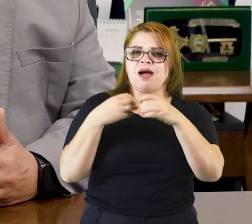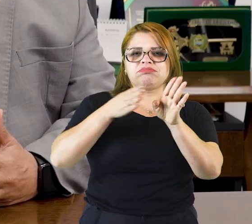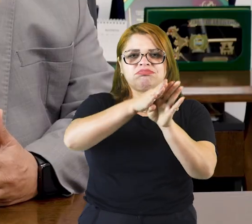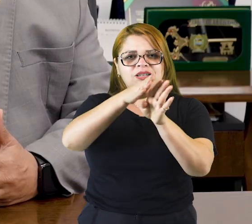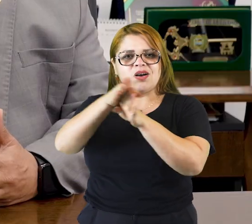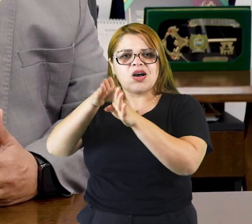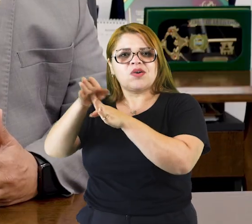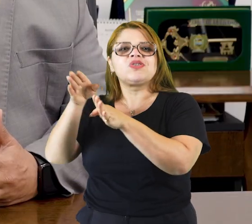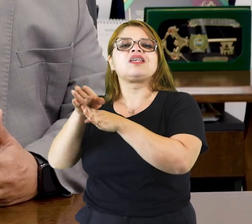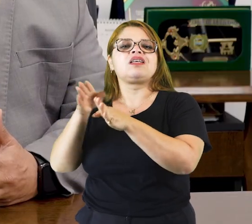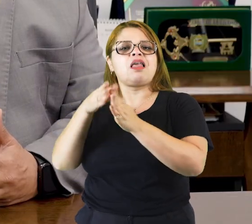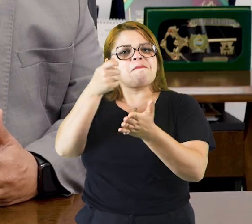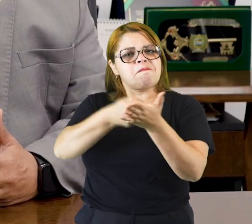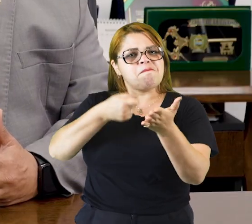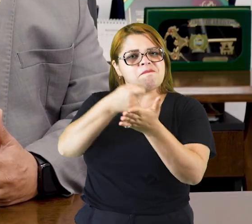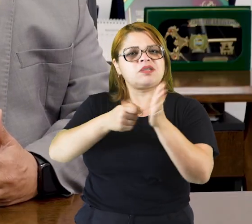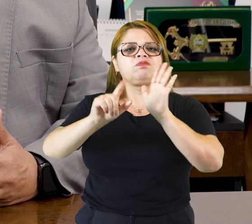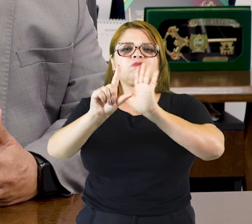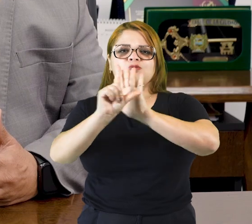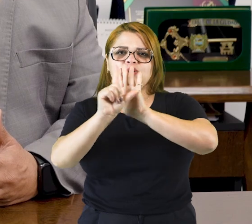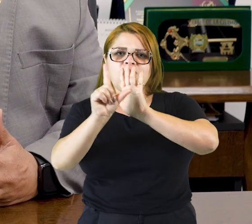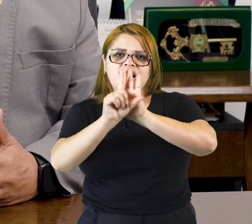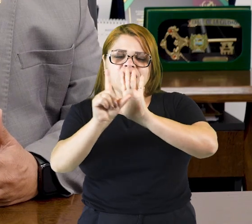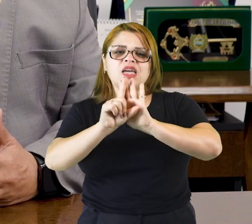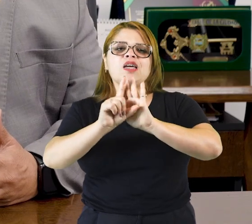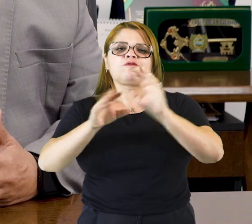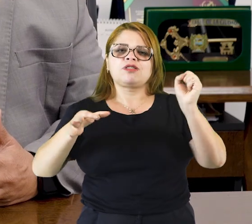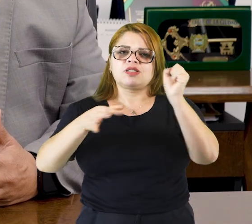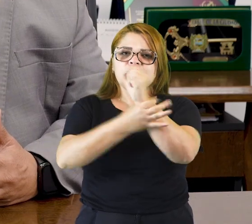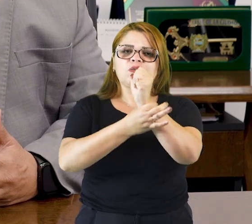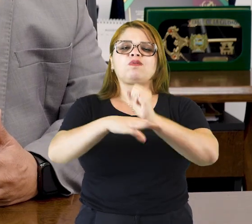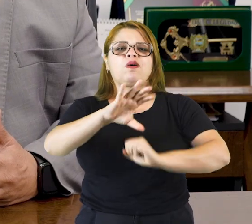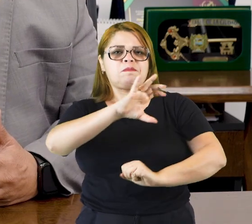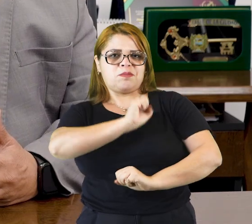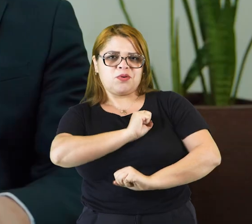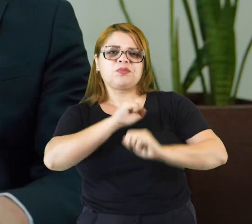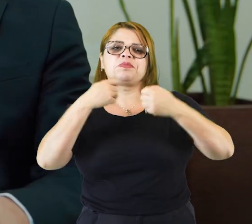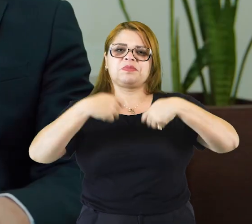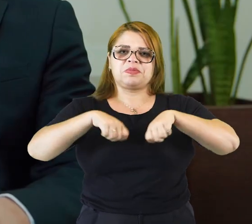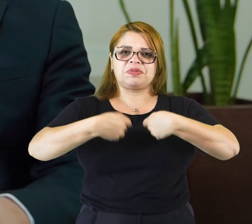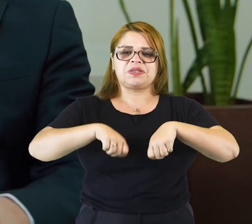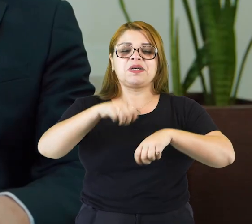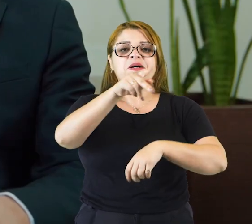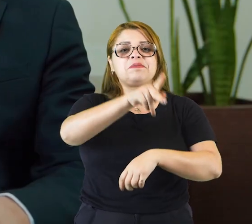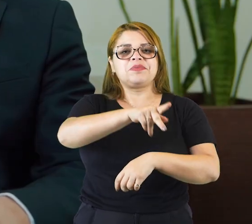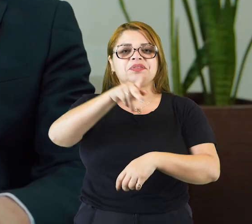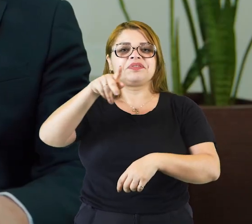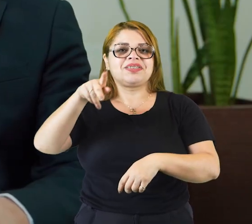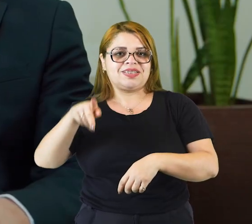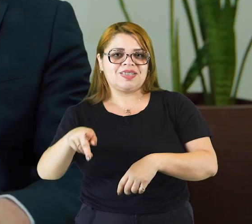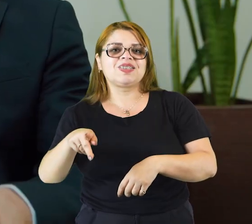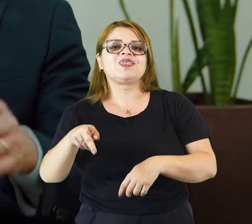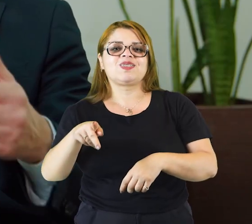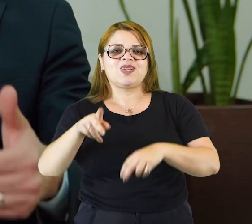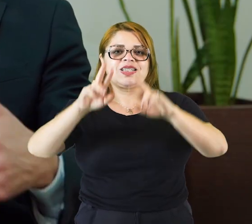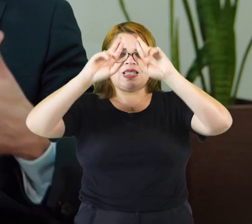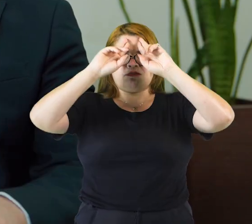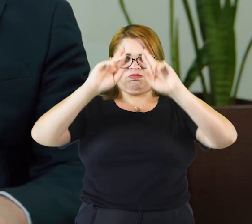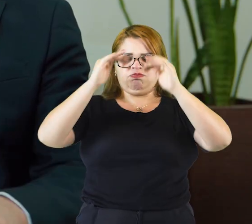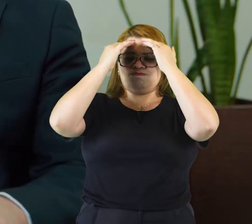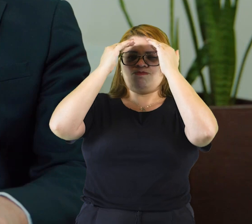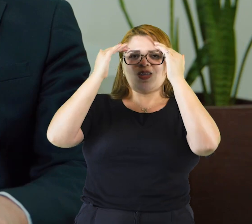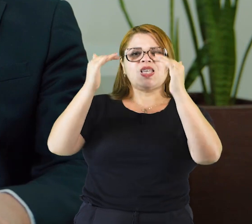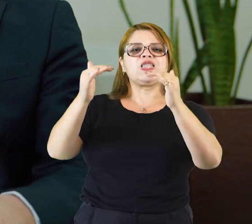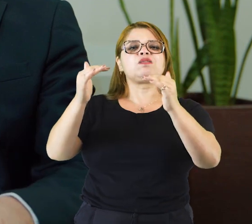orientando, né, aplicando as leis com segurança, com amor também, quando precisou. Uma professora, né, de